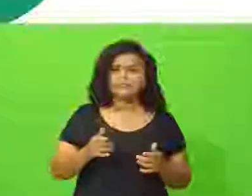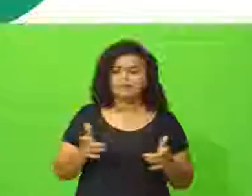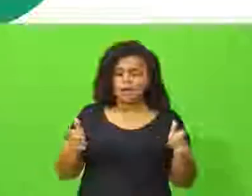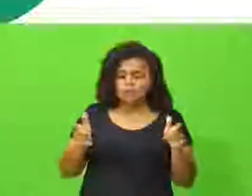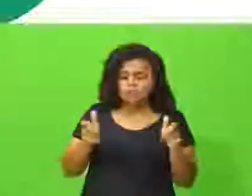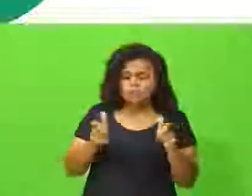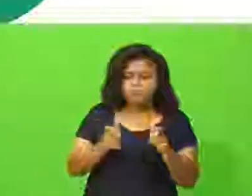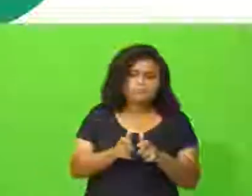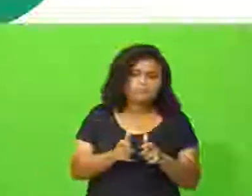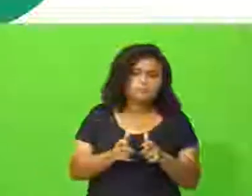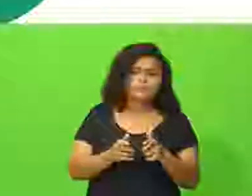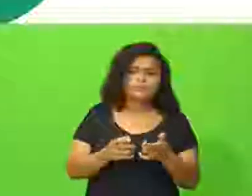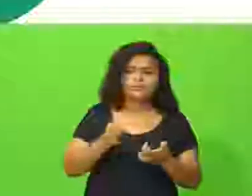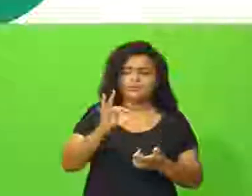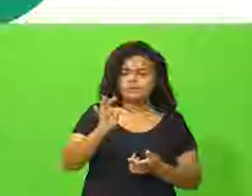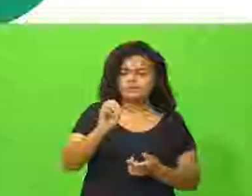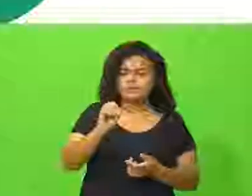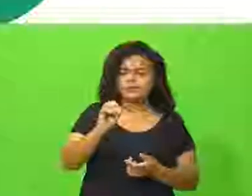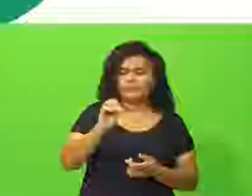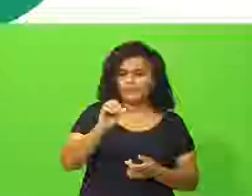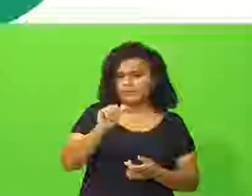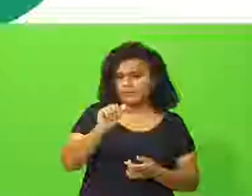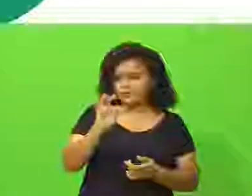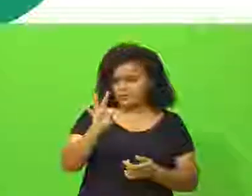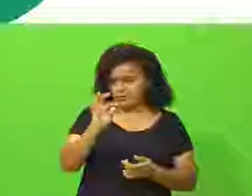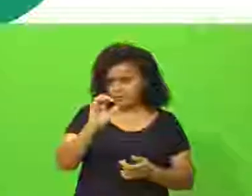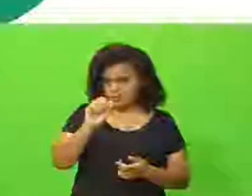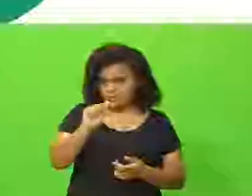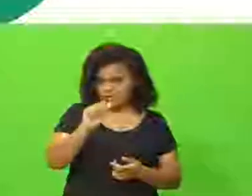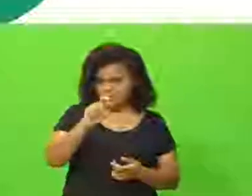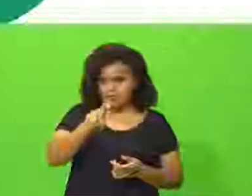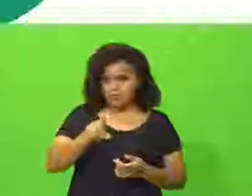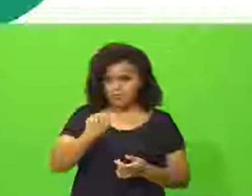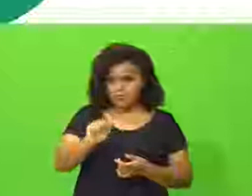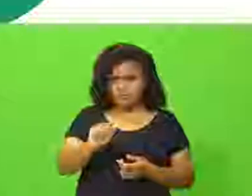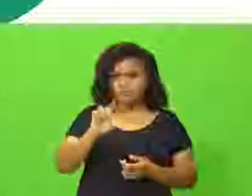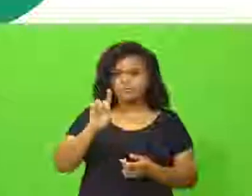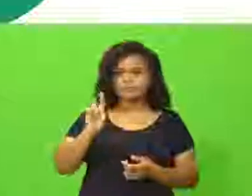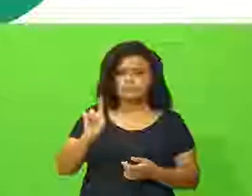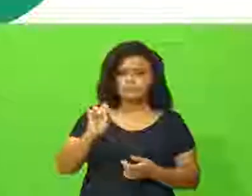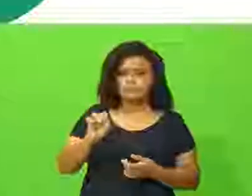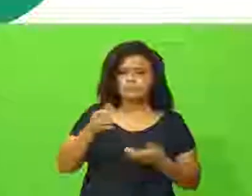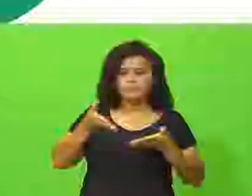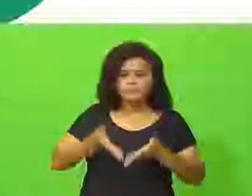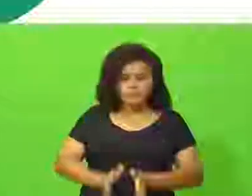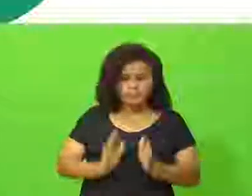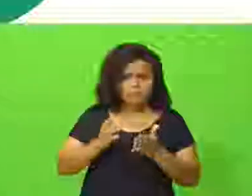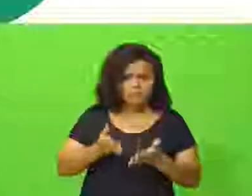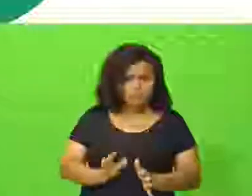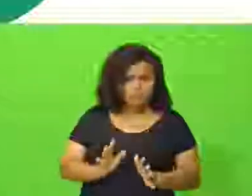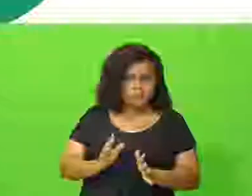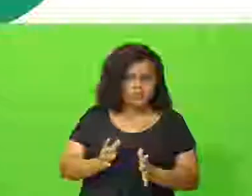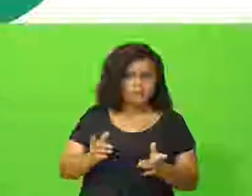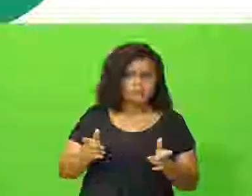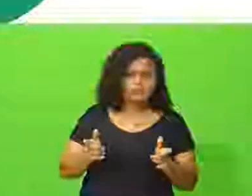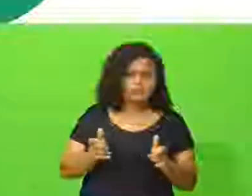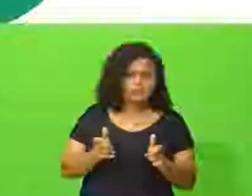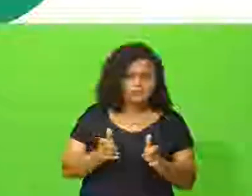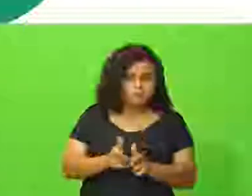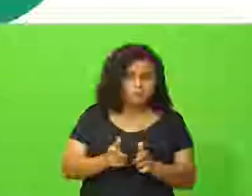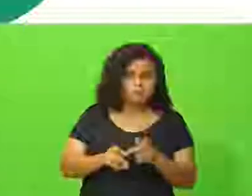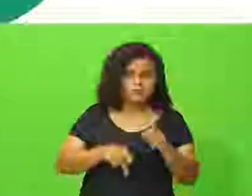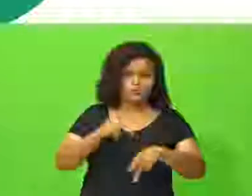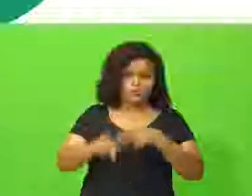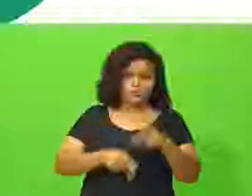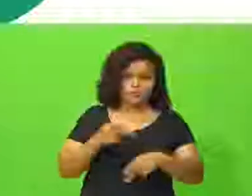das taxas de natalidade de um determinado país e, em seguida, nós vamos ver